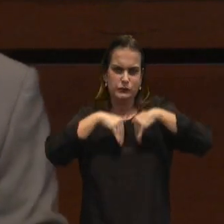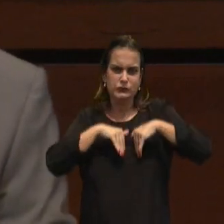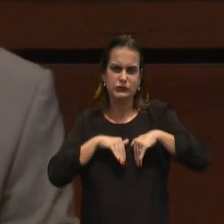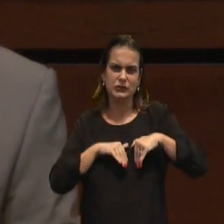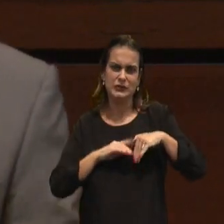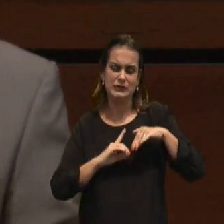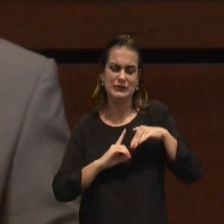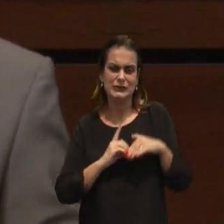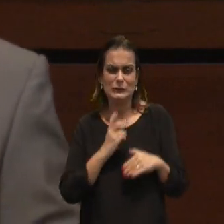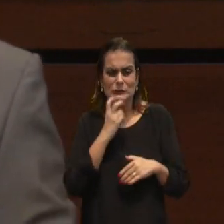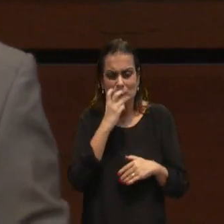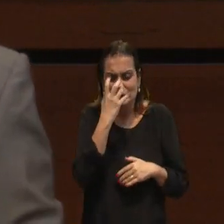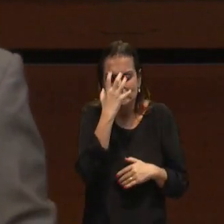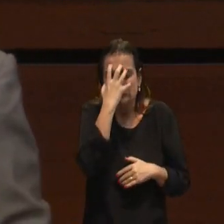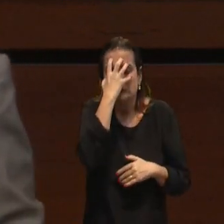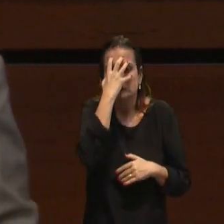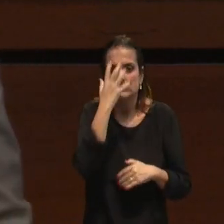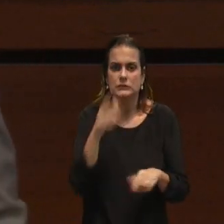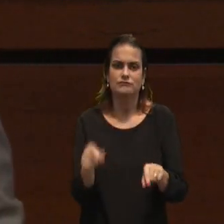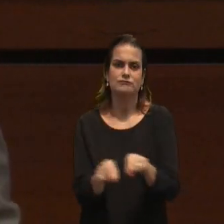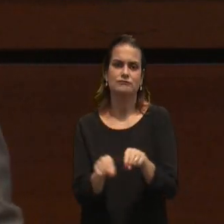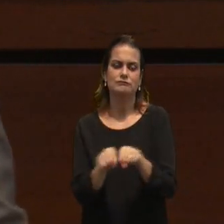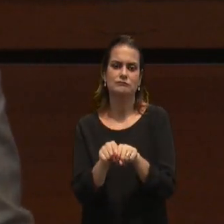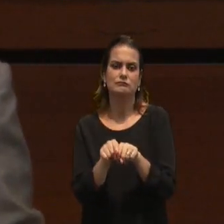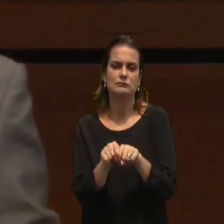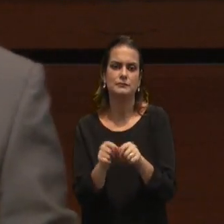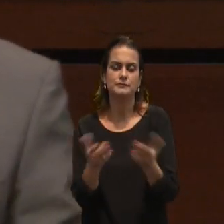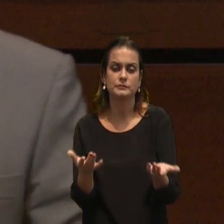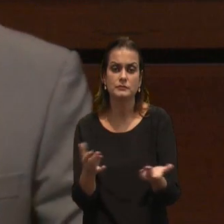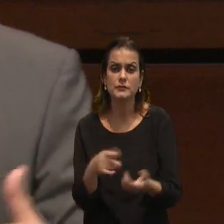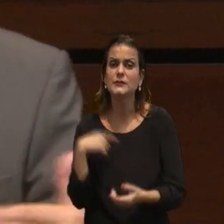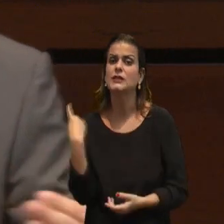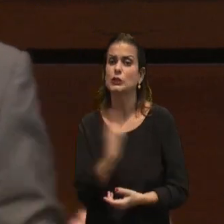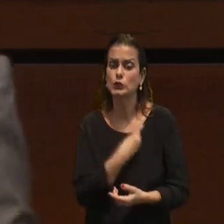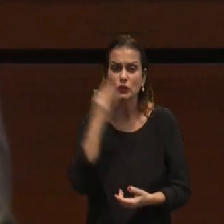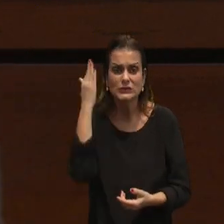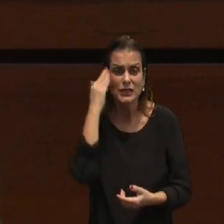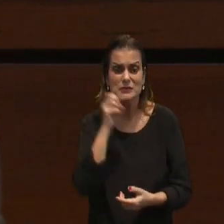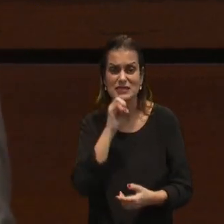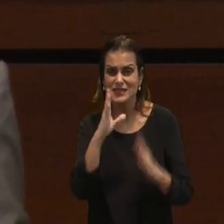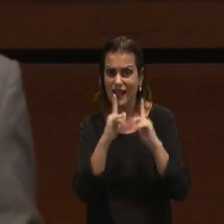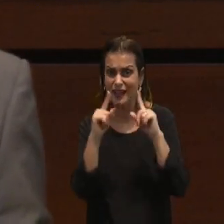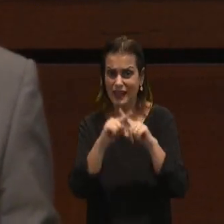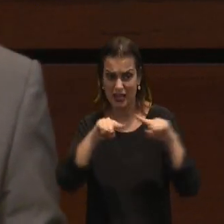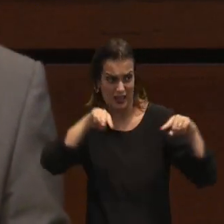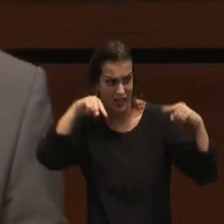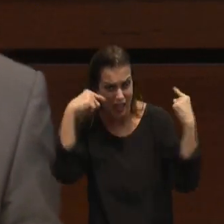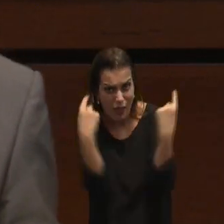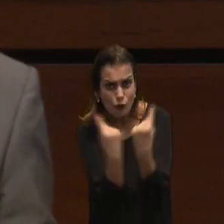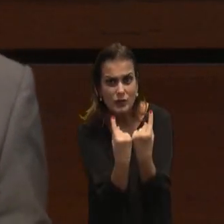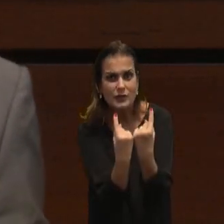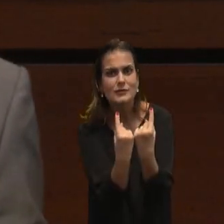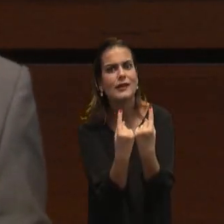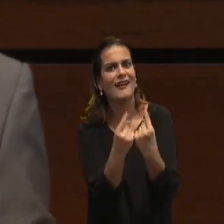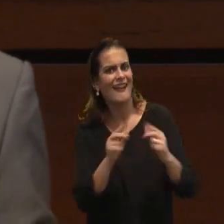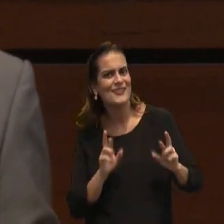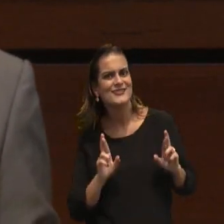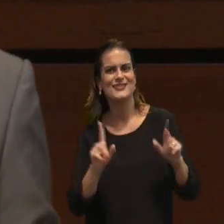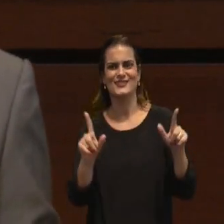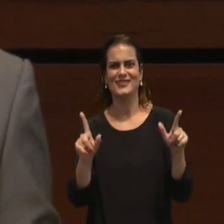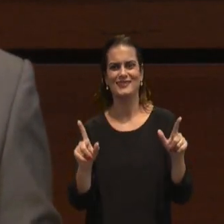maior timidez. E sabemos que quando a igreja está reunida, é exatamente o